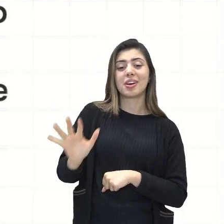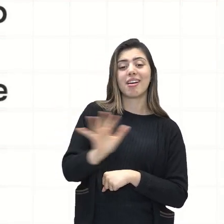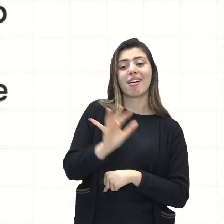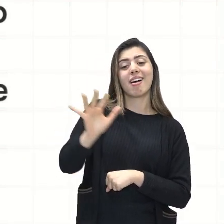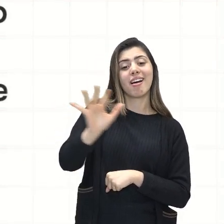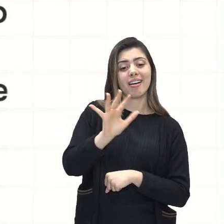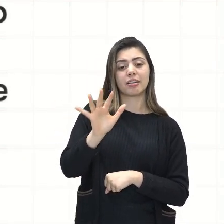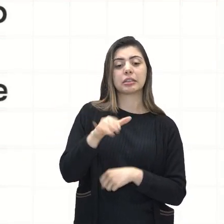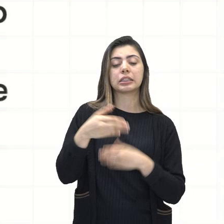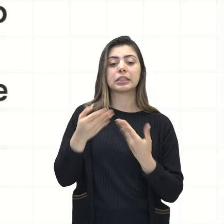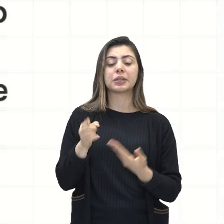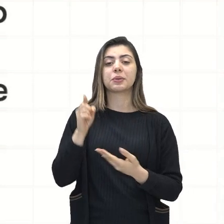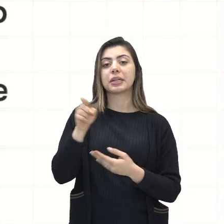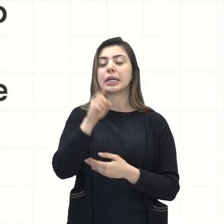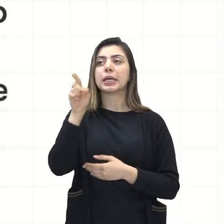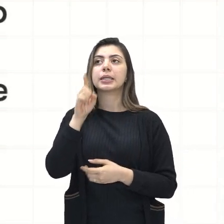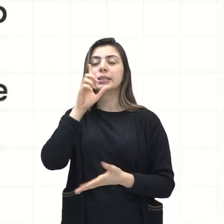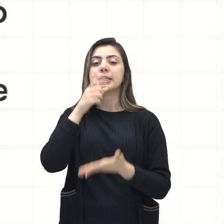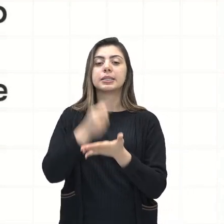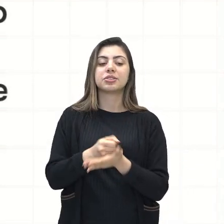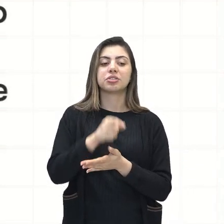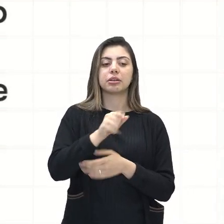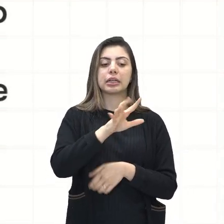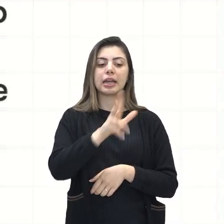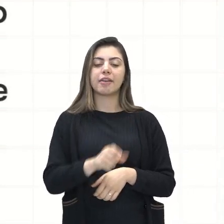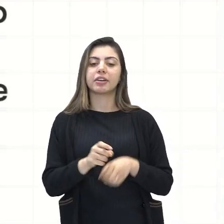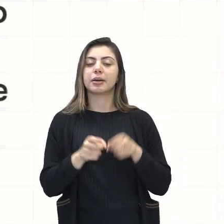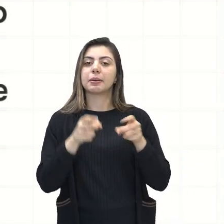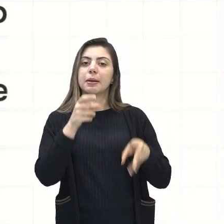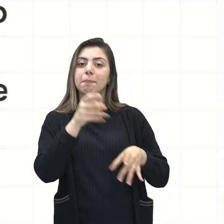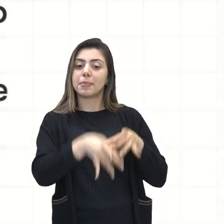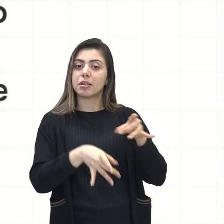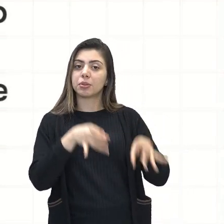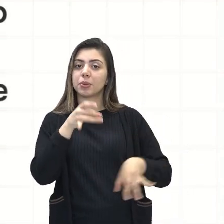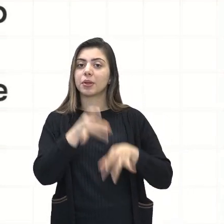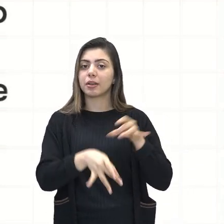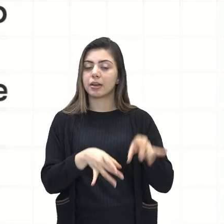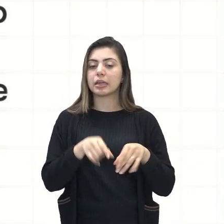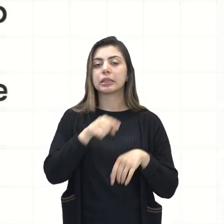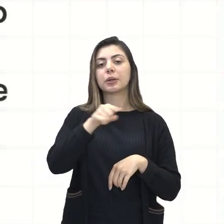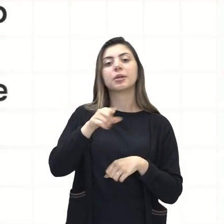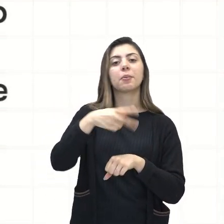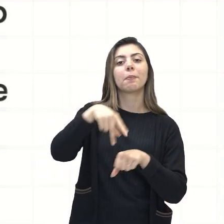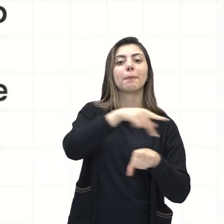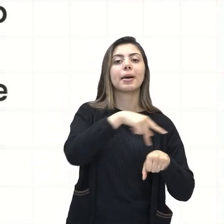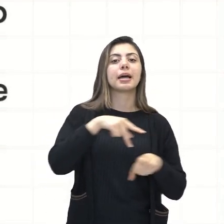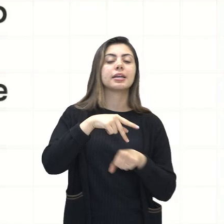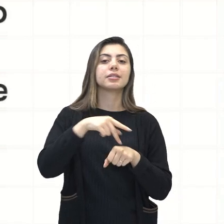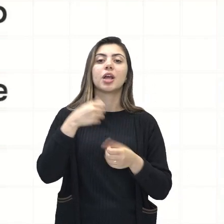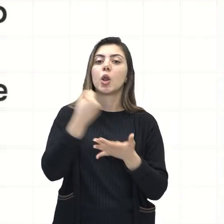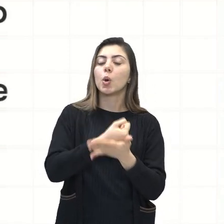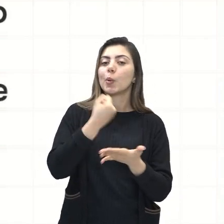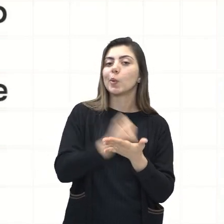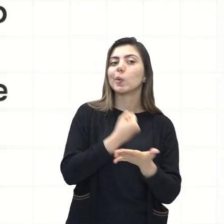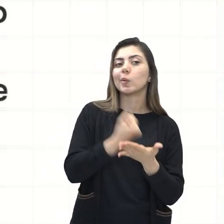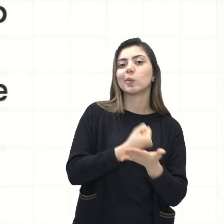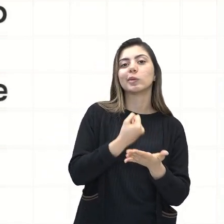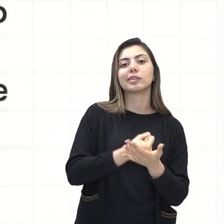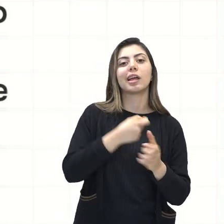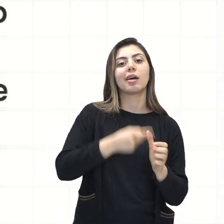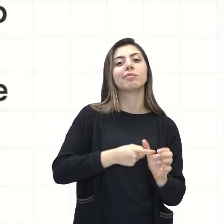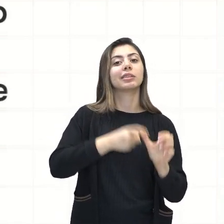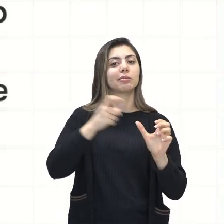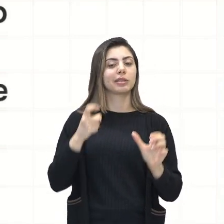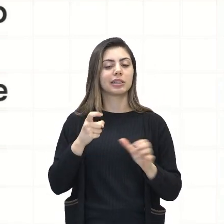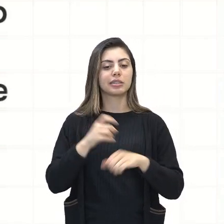países europeus deixaram essa região, que vai obviamente levar esses países a lutarem ali pela sua independência. Essa